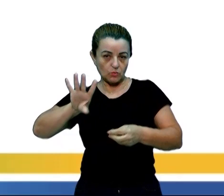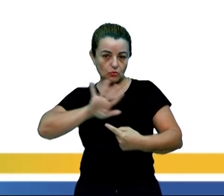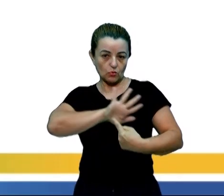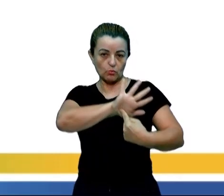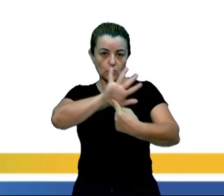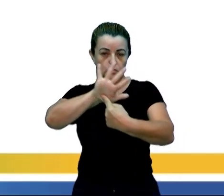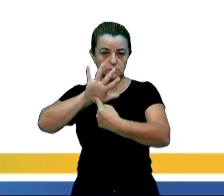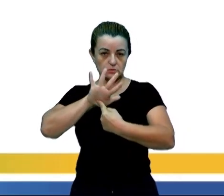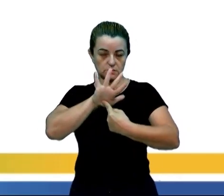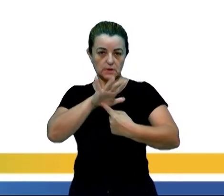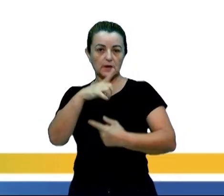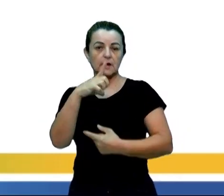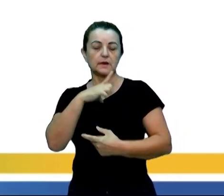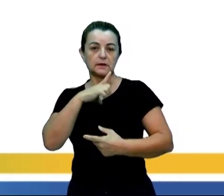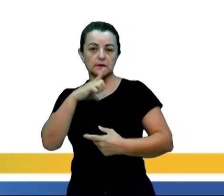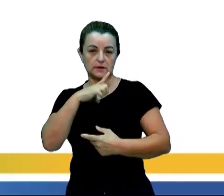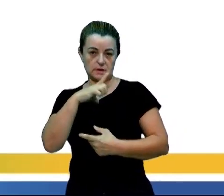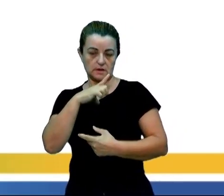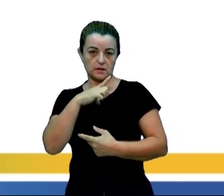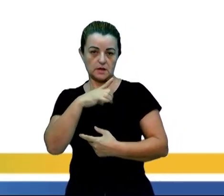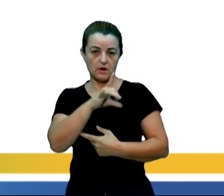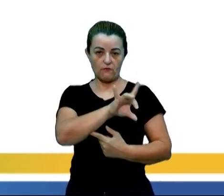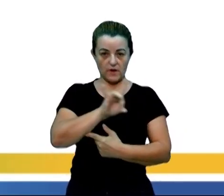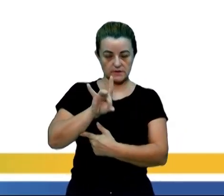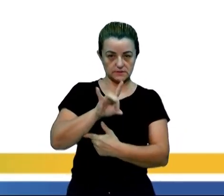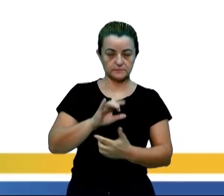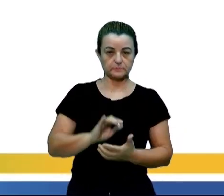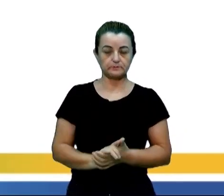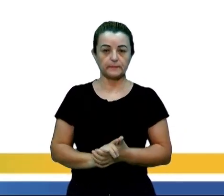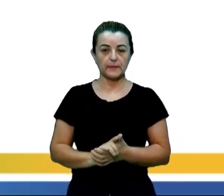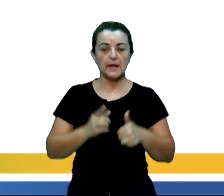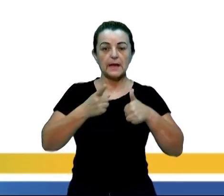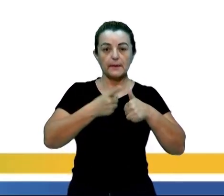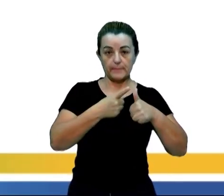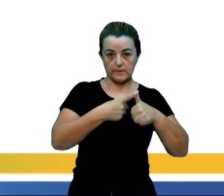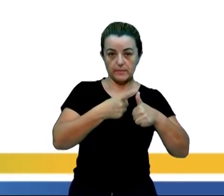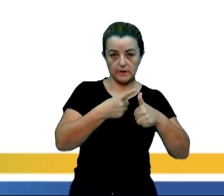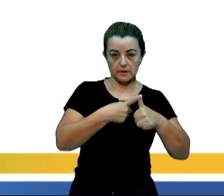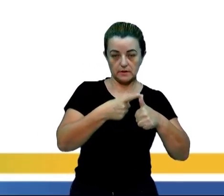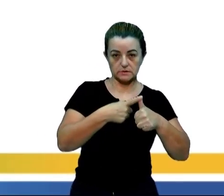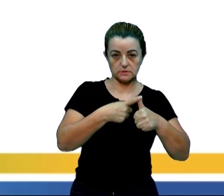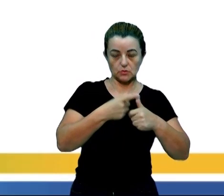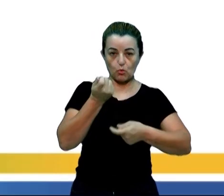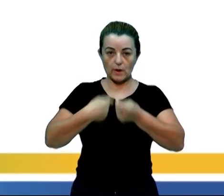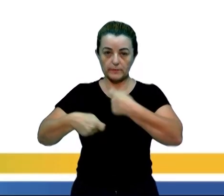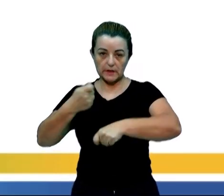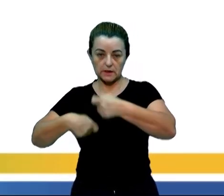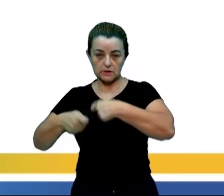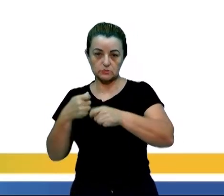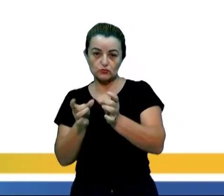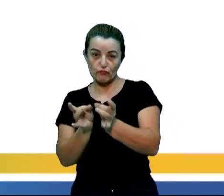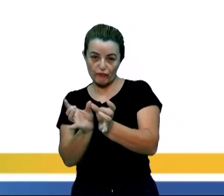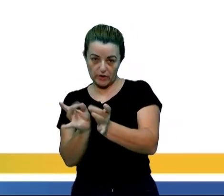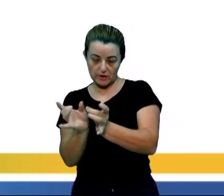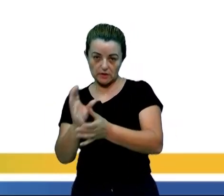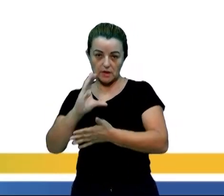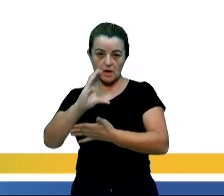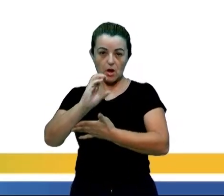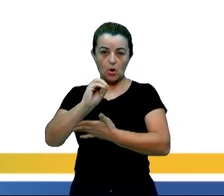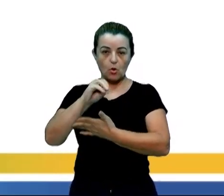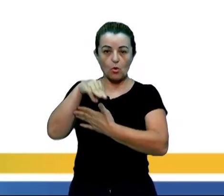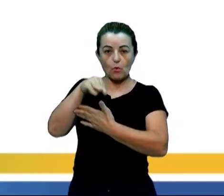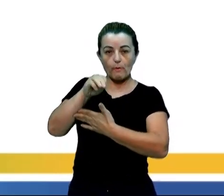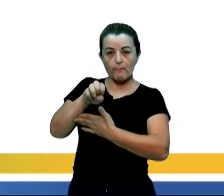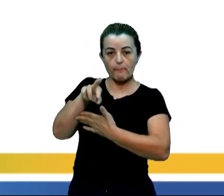na tela a nossa tabelinha sobre as fases do capitalismo. Nós temos aí, primeiramente, o capitalismo comercial, também chamado